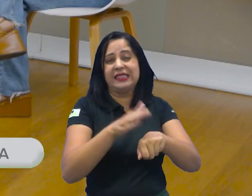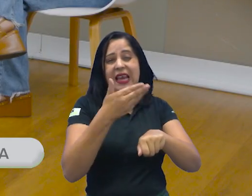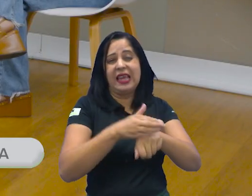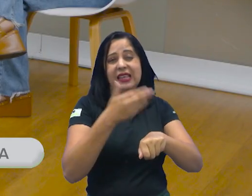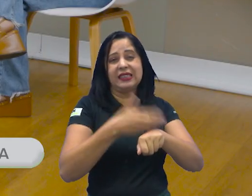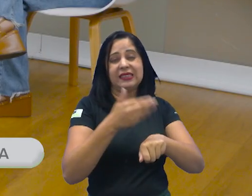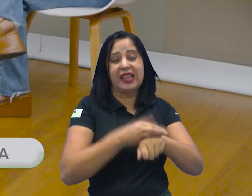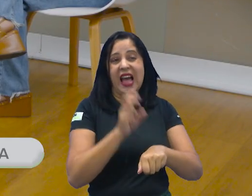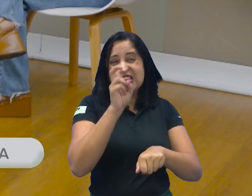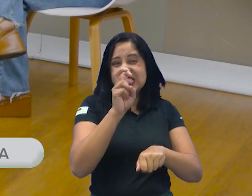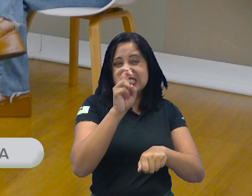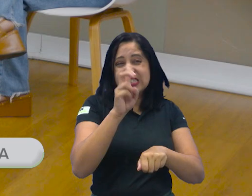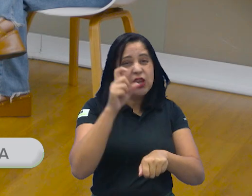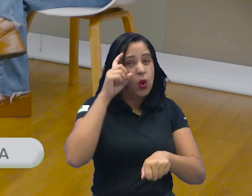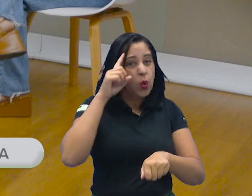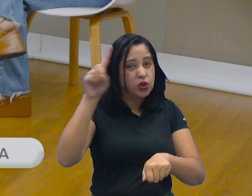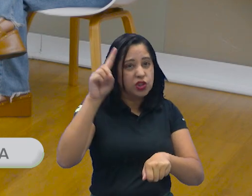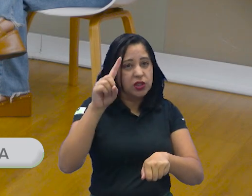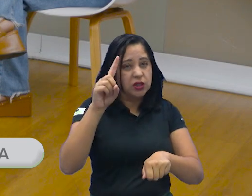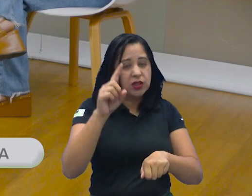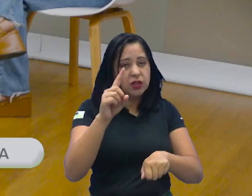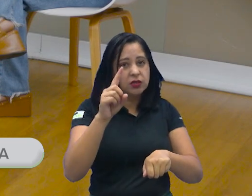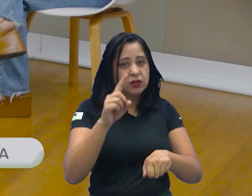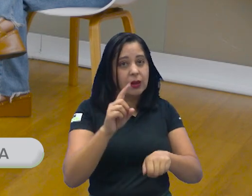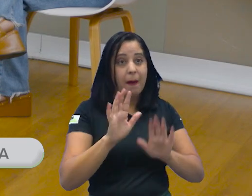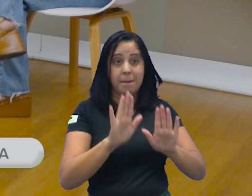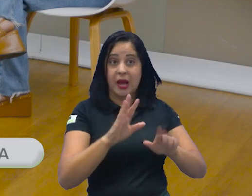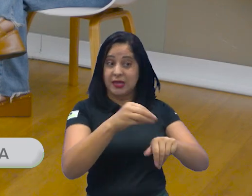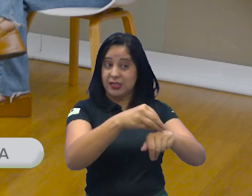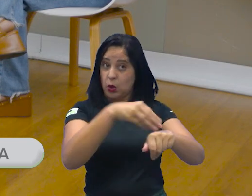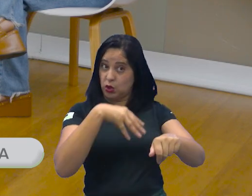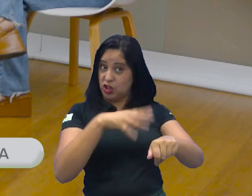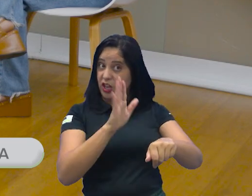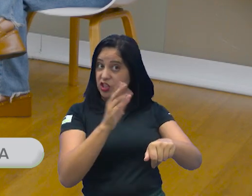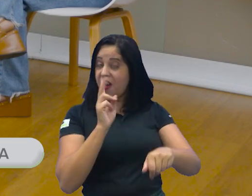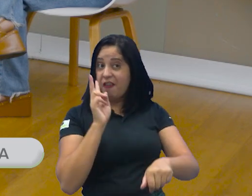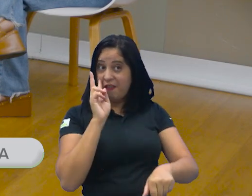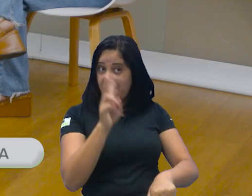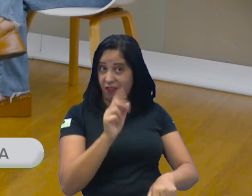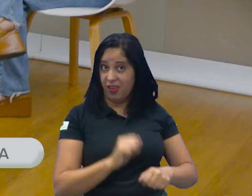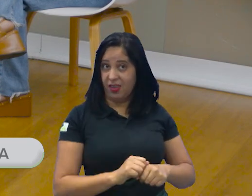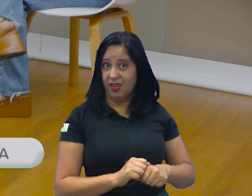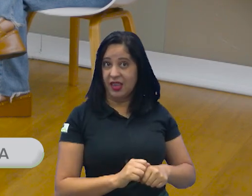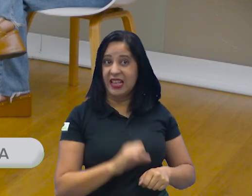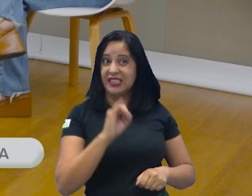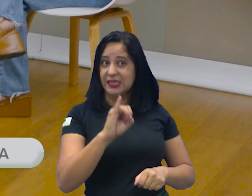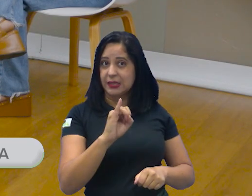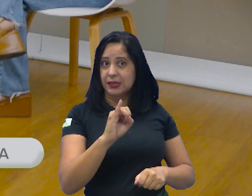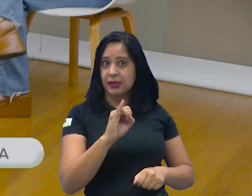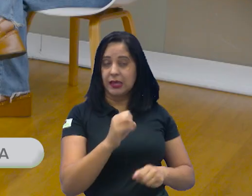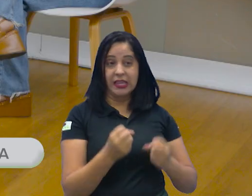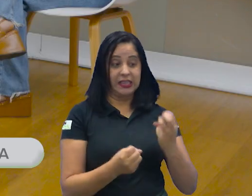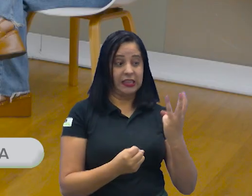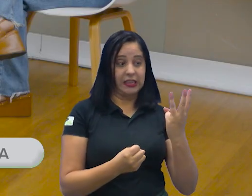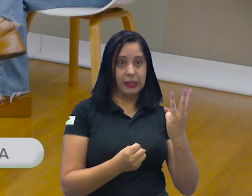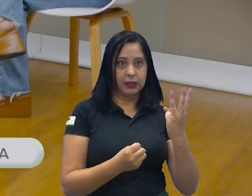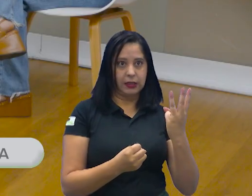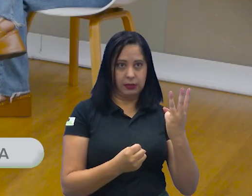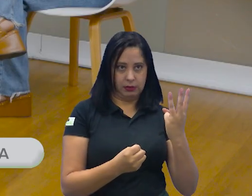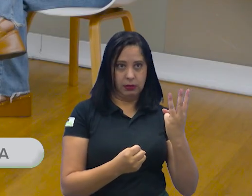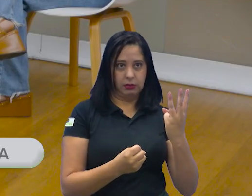durante pouquíssimo tempo. Mas aí eu peguei uma dica sua que, na verdade, se a gente conseguir treinar 3 vezes de maneira